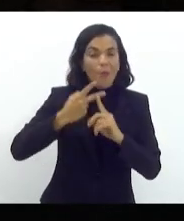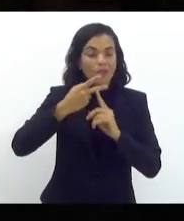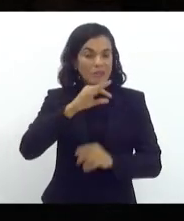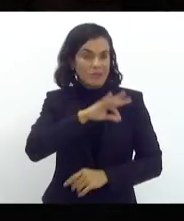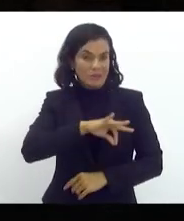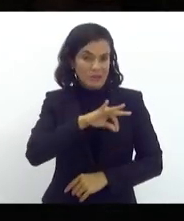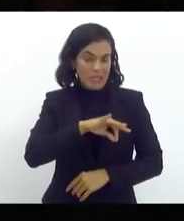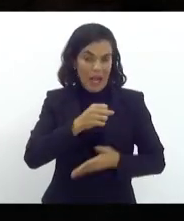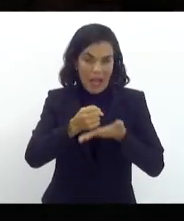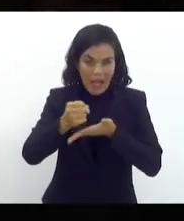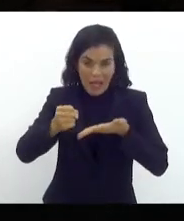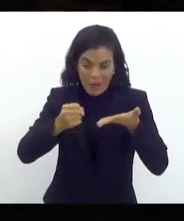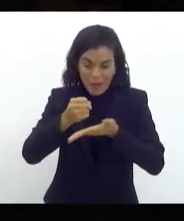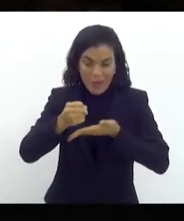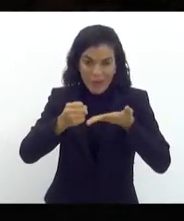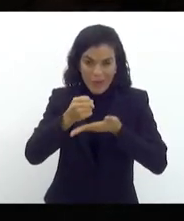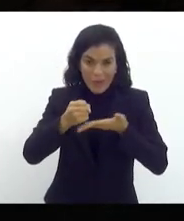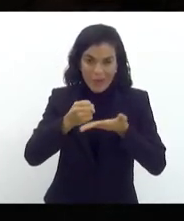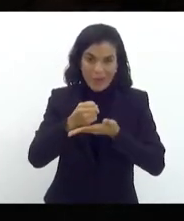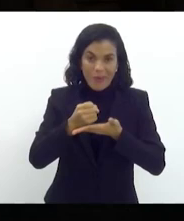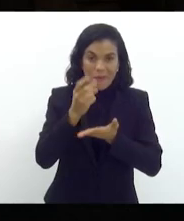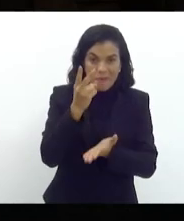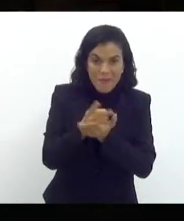no mesmo período